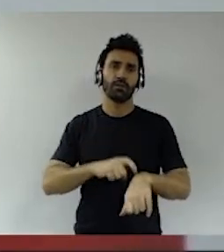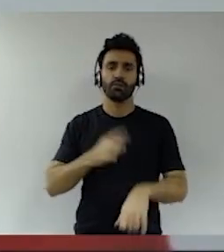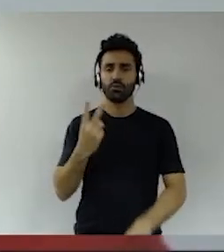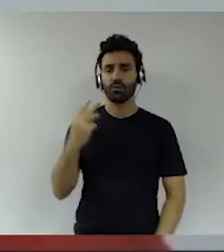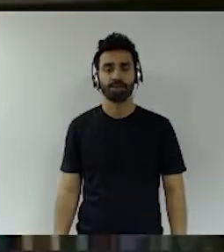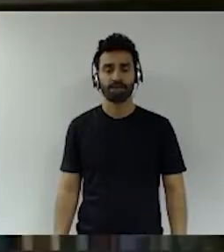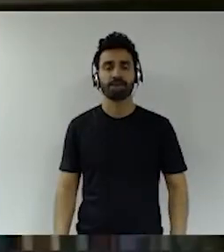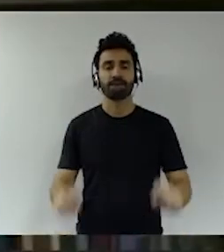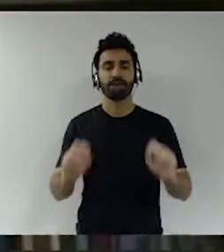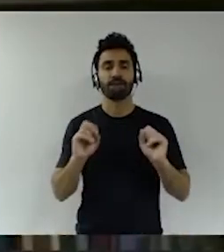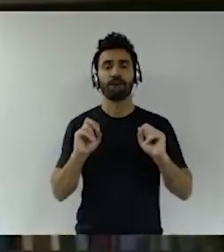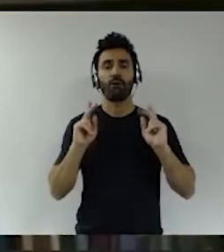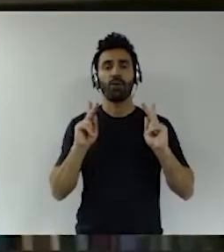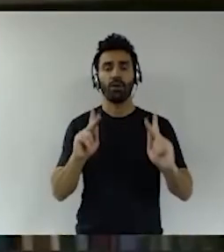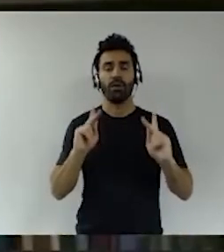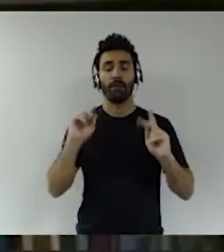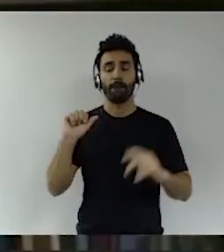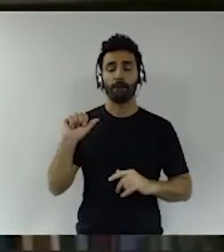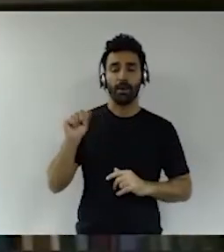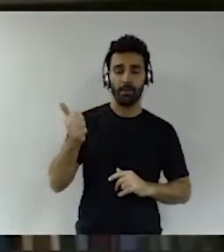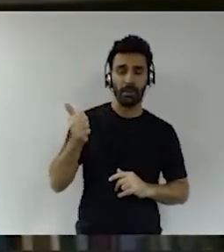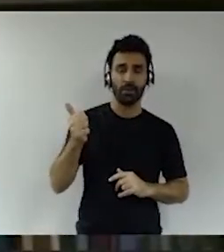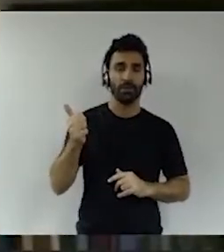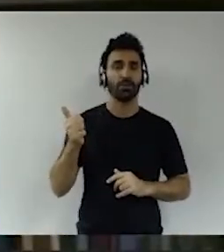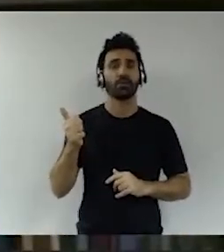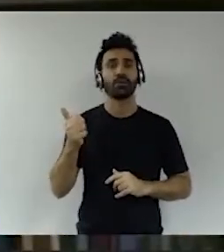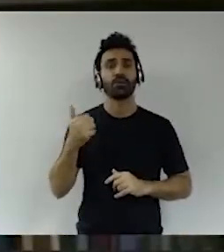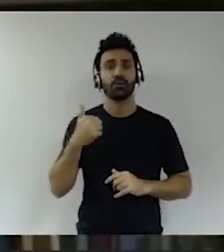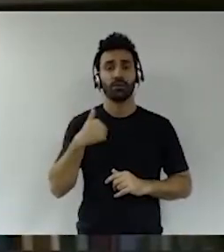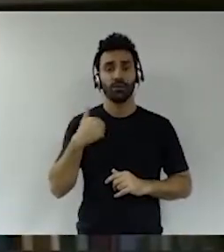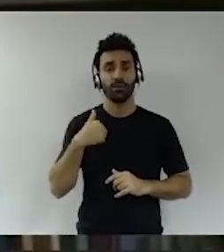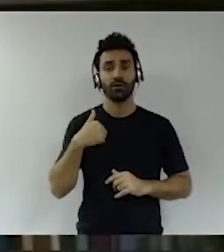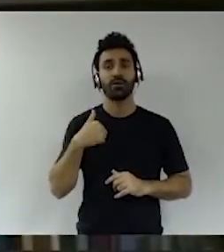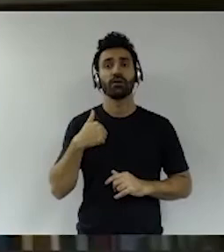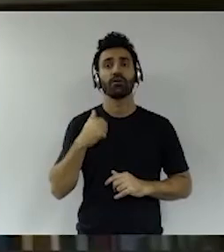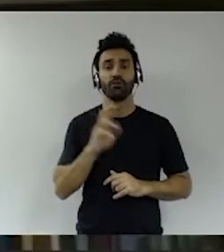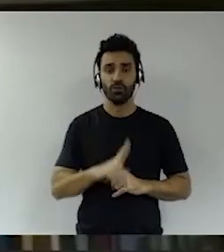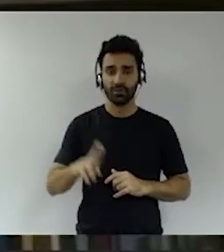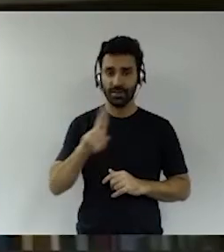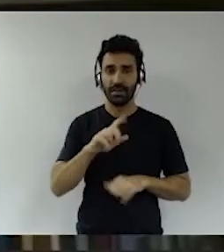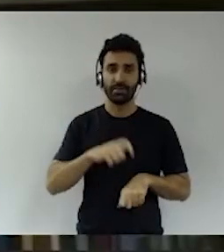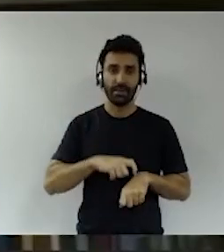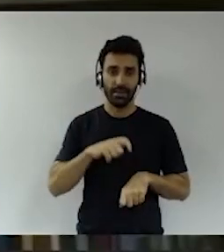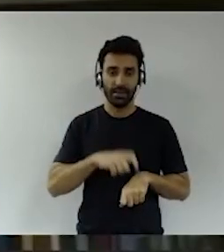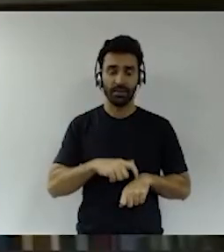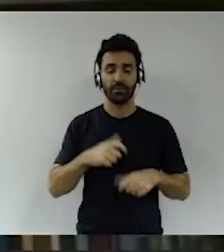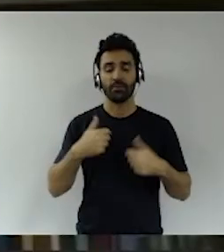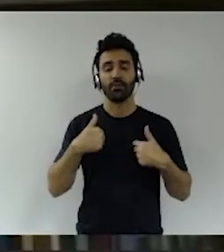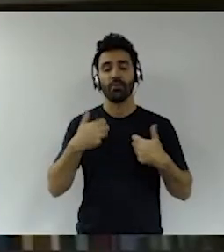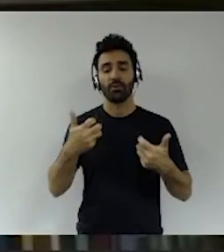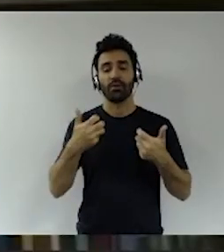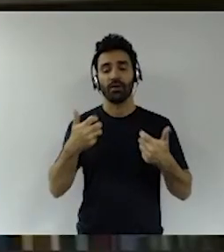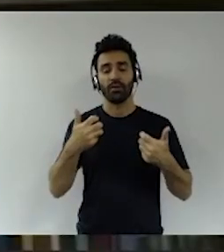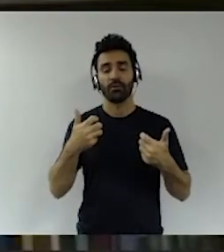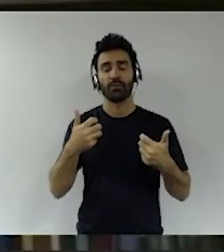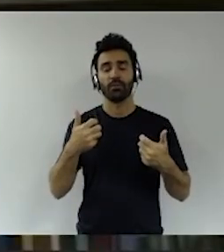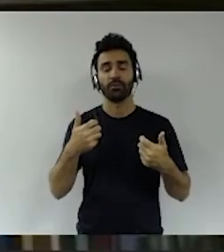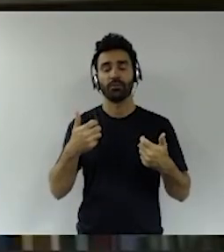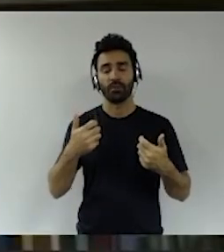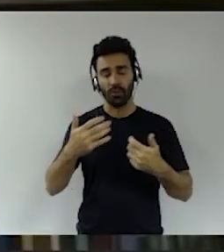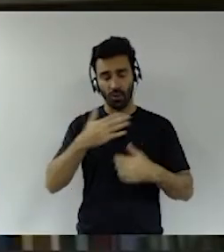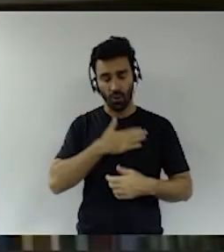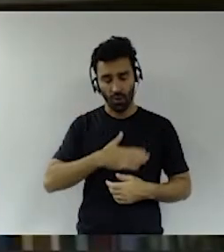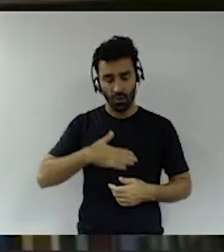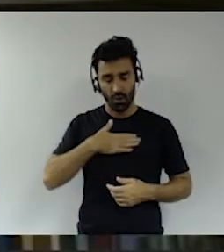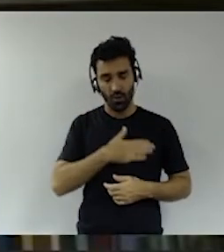favor. Bom, em primeiro lugar, vou gastar um pouquinho dos meus minutos para dizer que gostei muito das